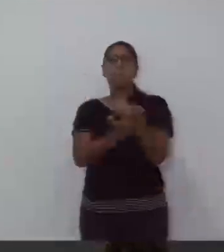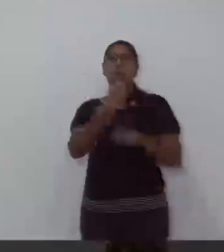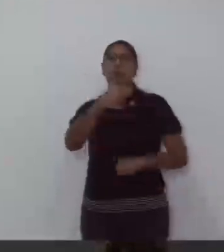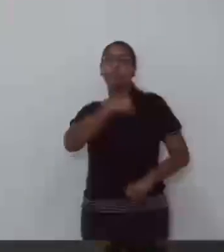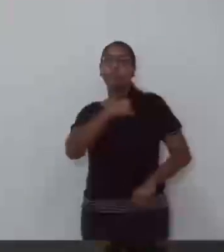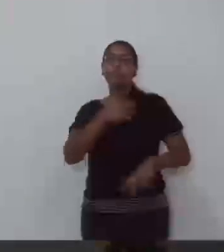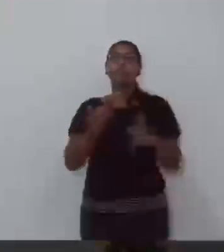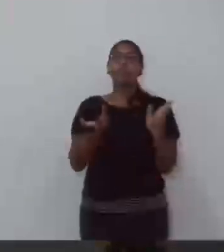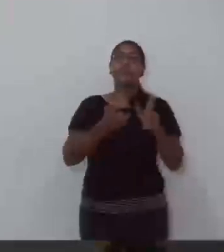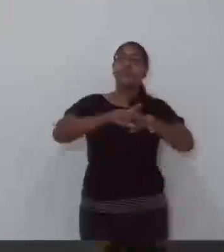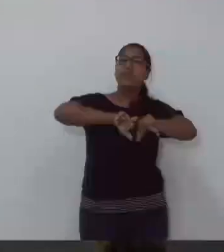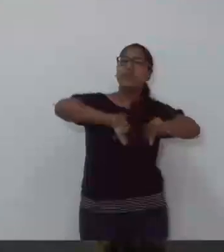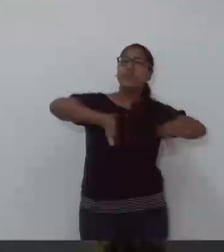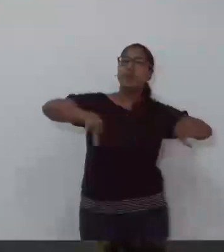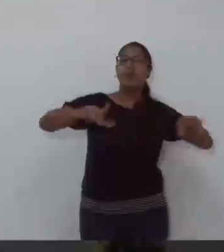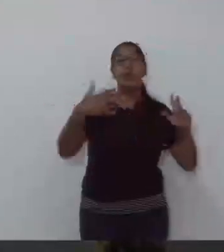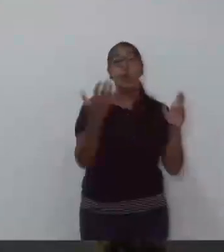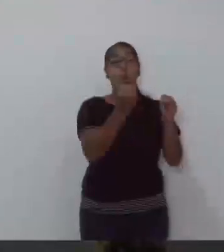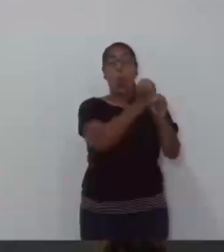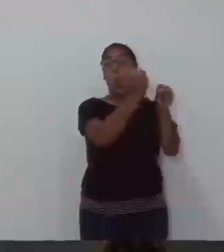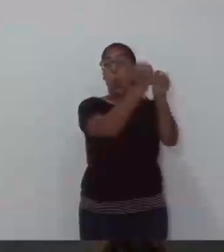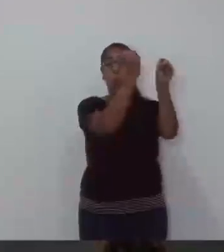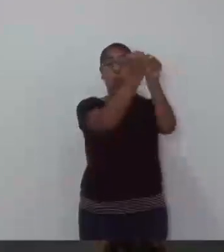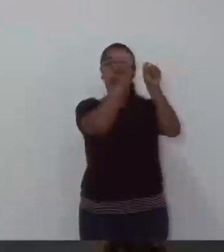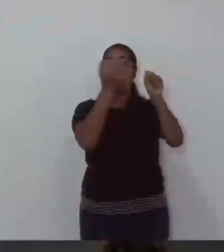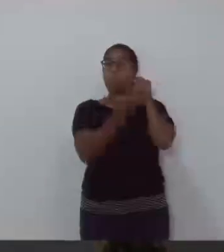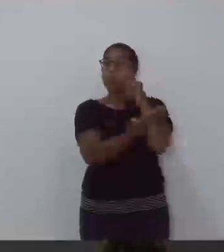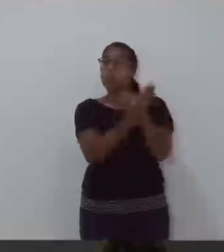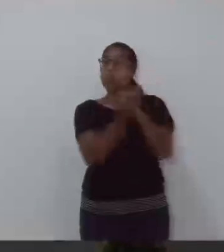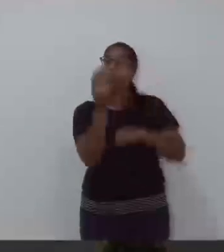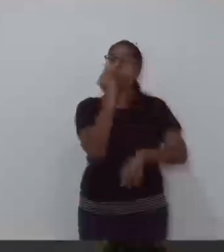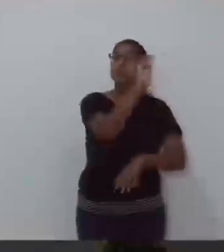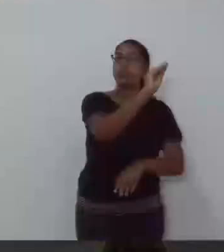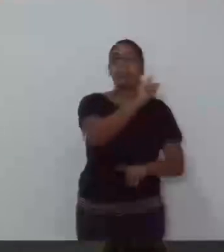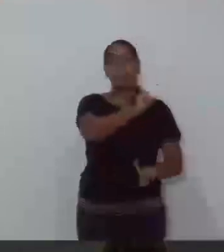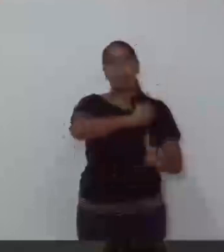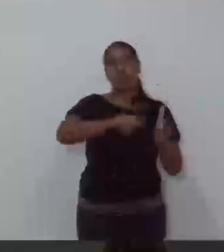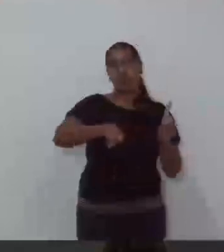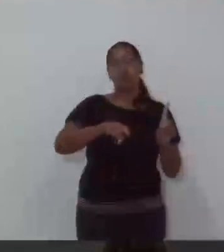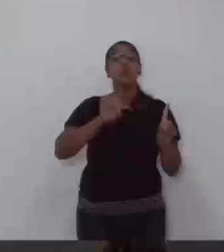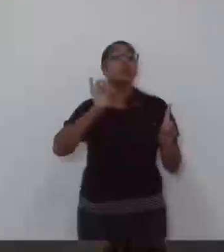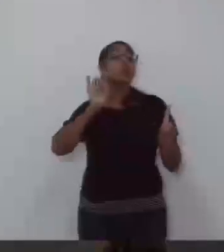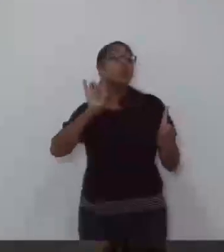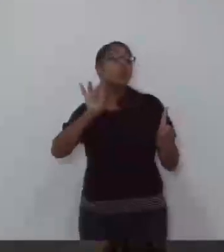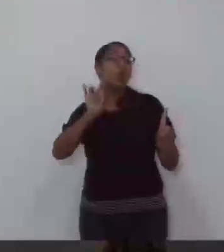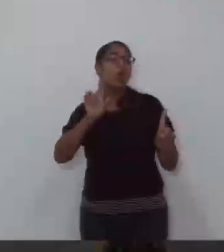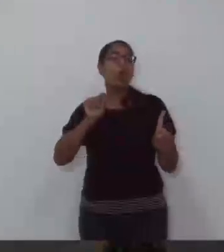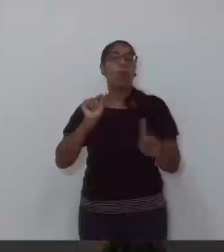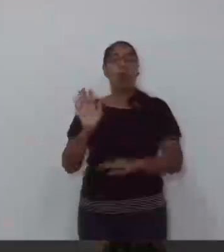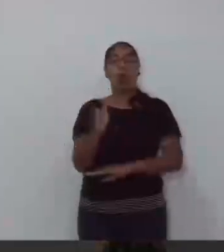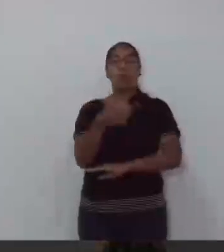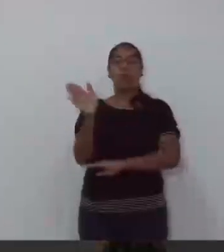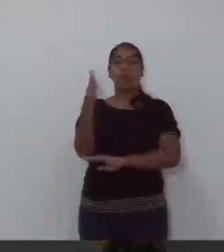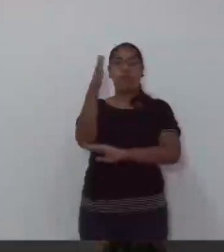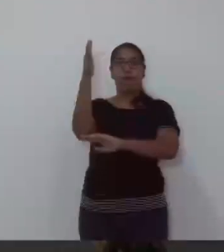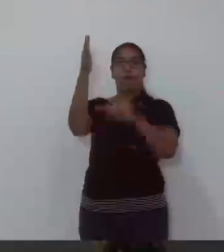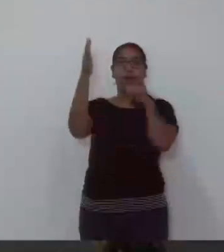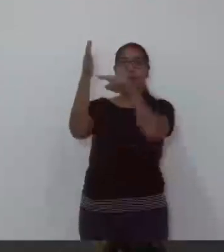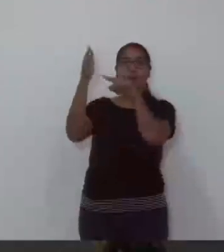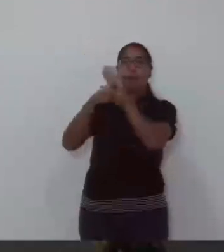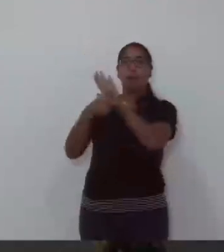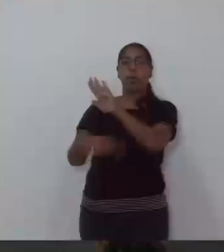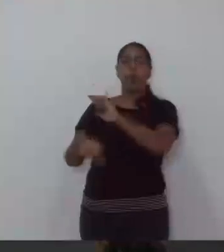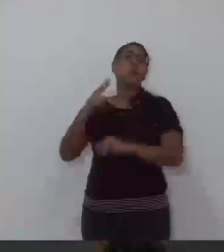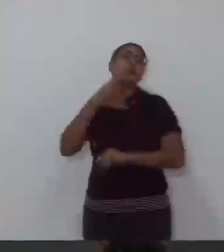ou identificação de obras. Parágrafo 1º. Ficam autorizados somente os símbolos oficiais, como o brasão